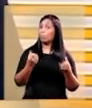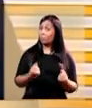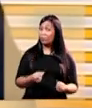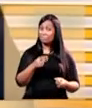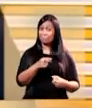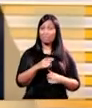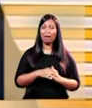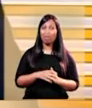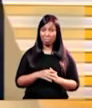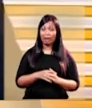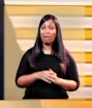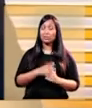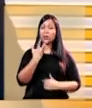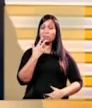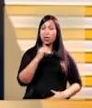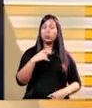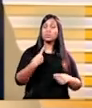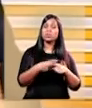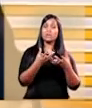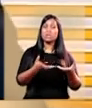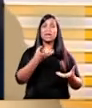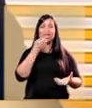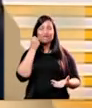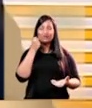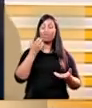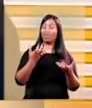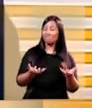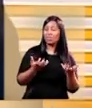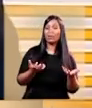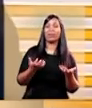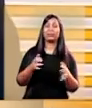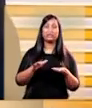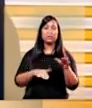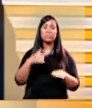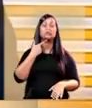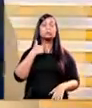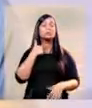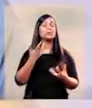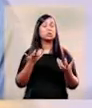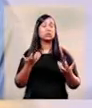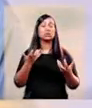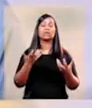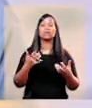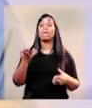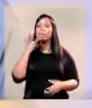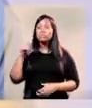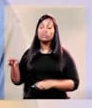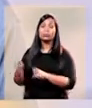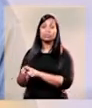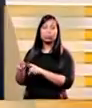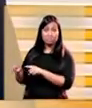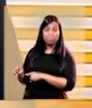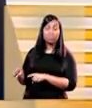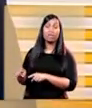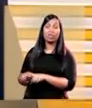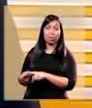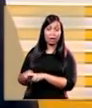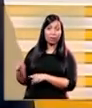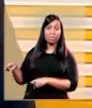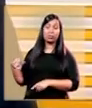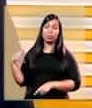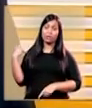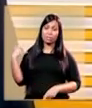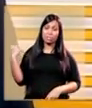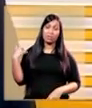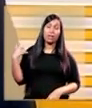né? Exato. Do lado dos pais que querem adotar, que querem, talvez com muita sede ao pote, e das crianças também, as